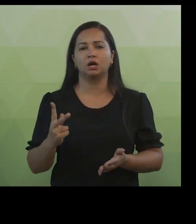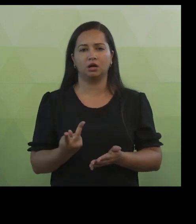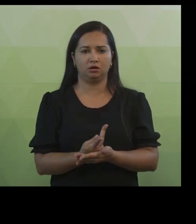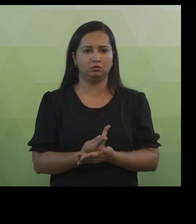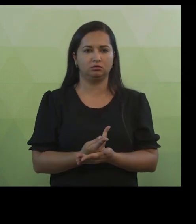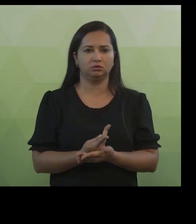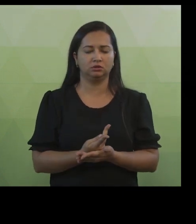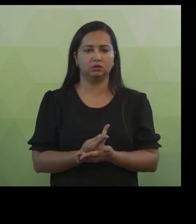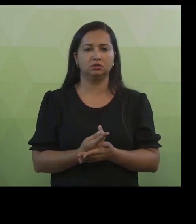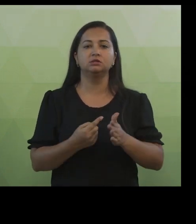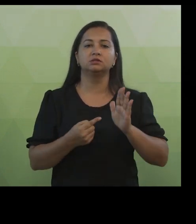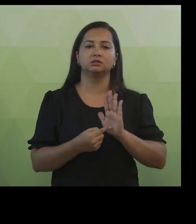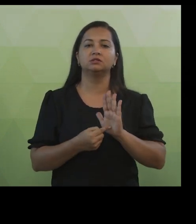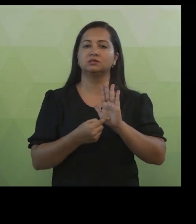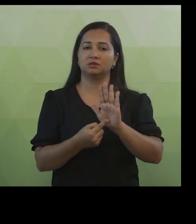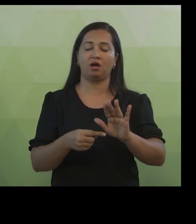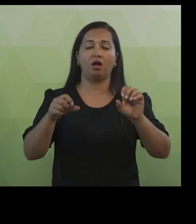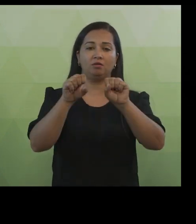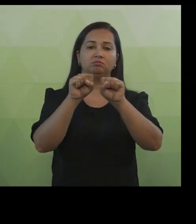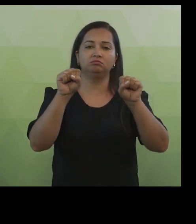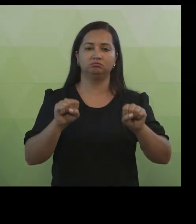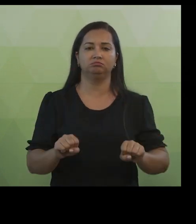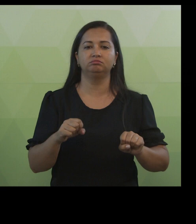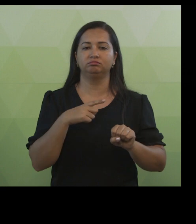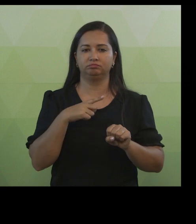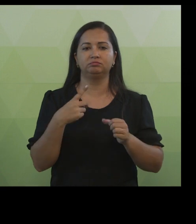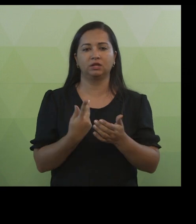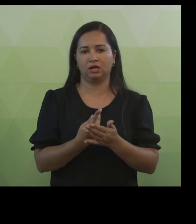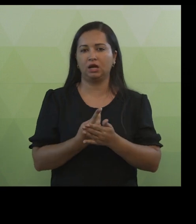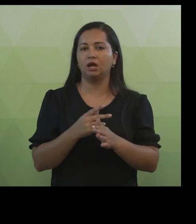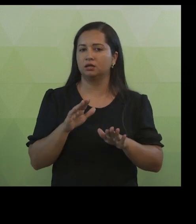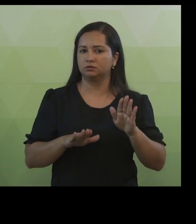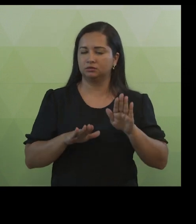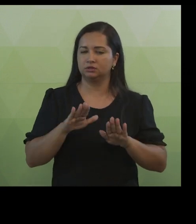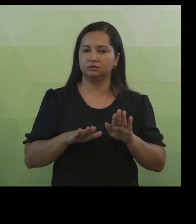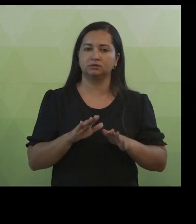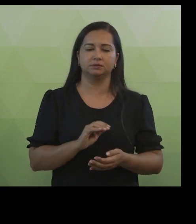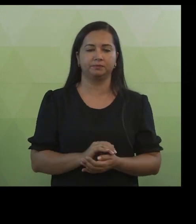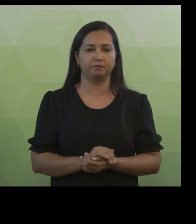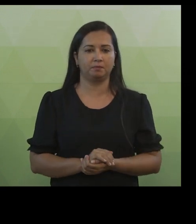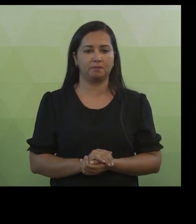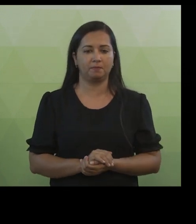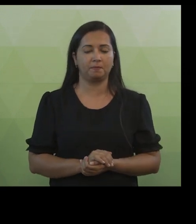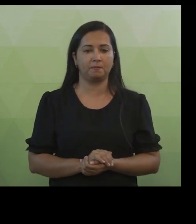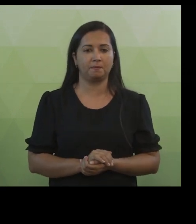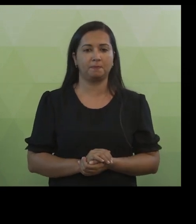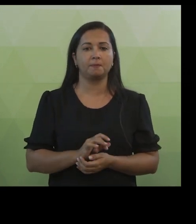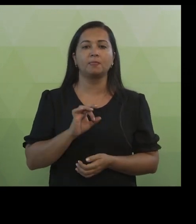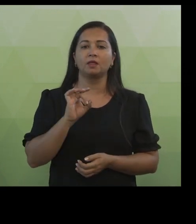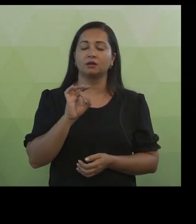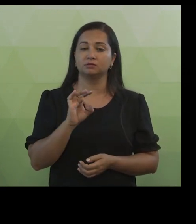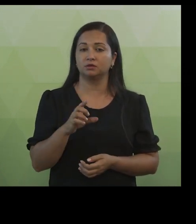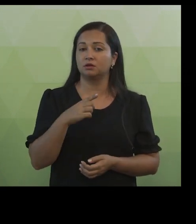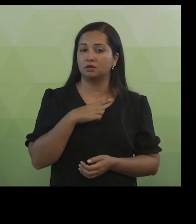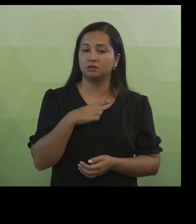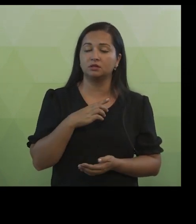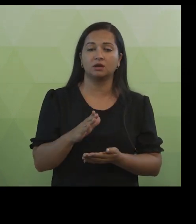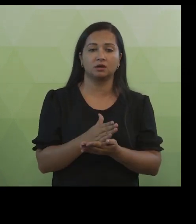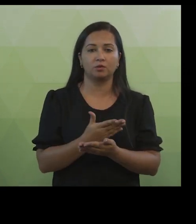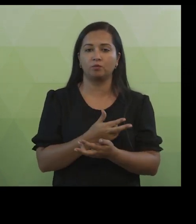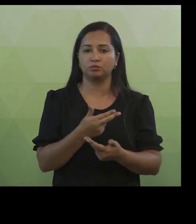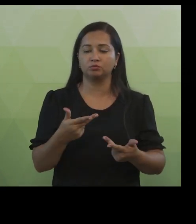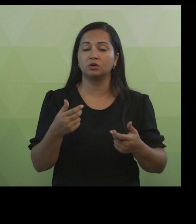sistema. No entanto, em algumas situações podem ser prevenidas e tratadas